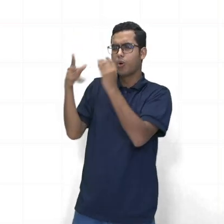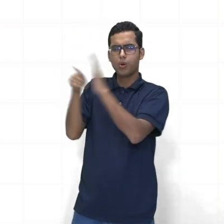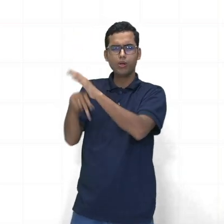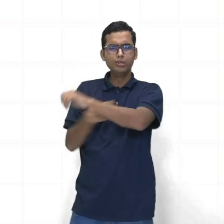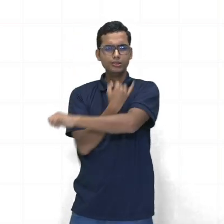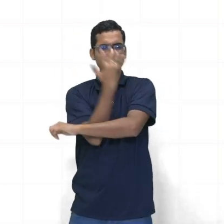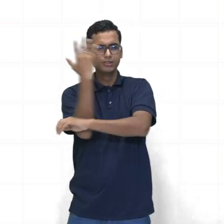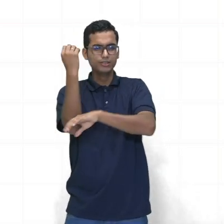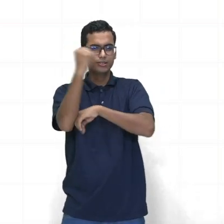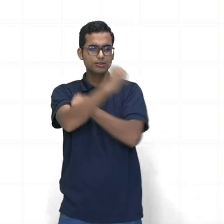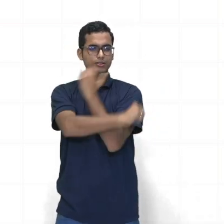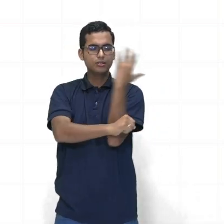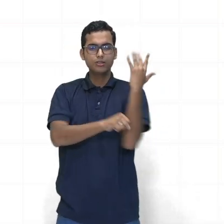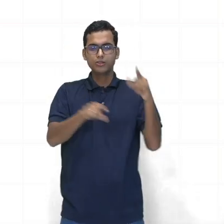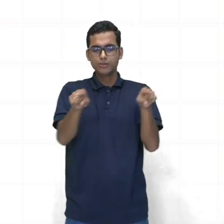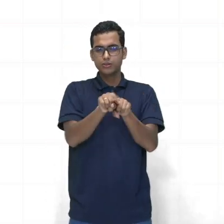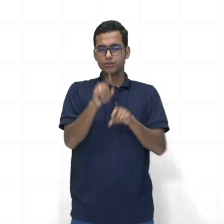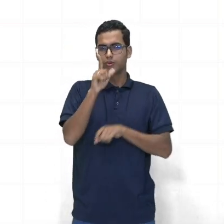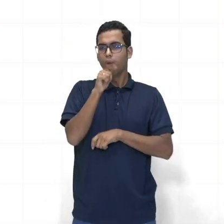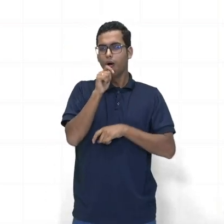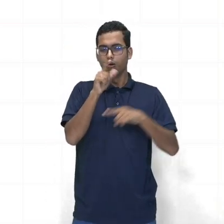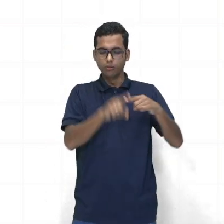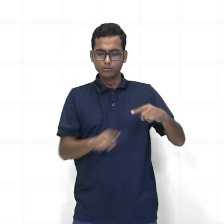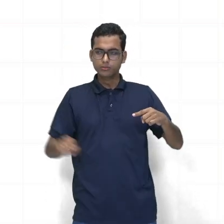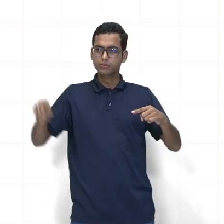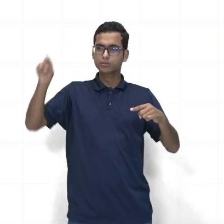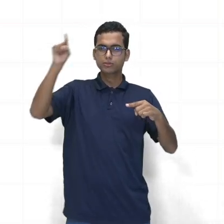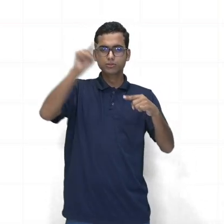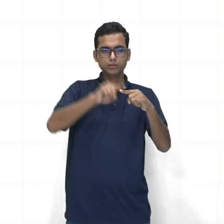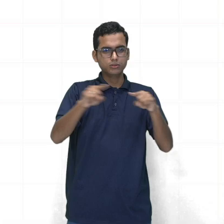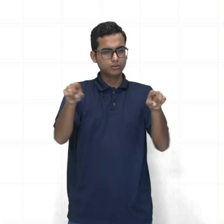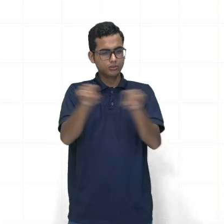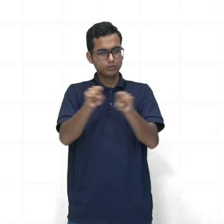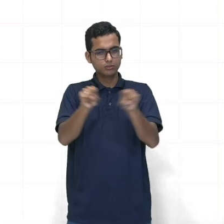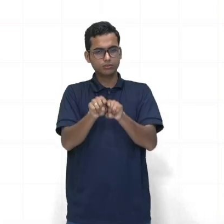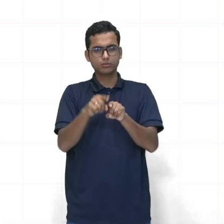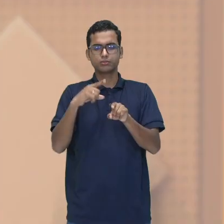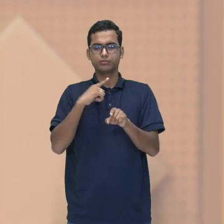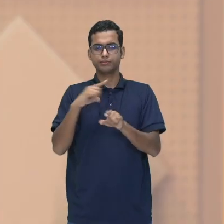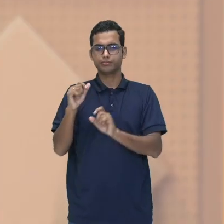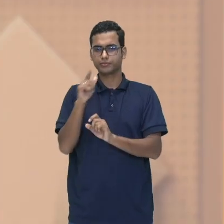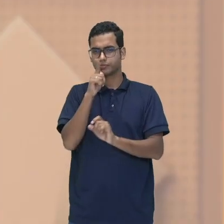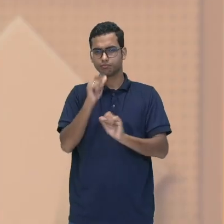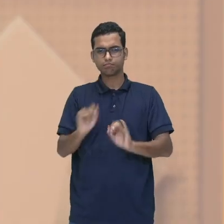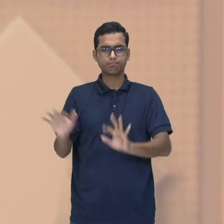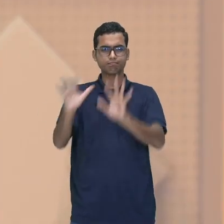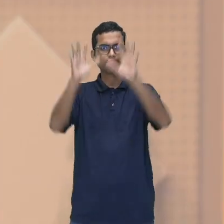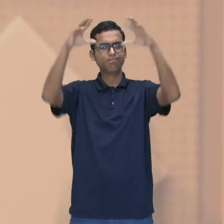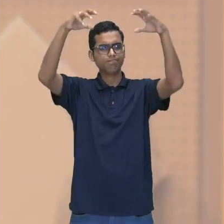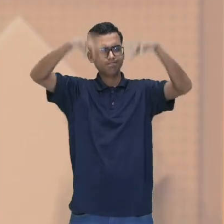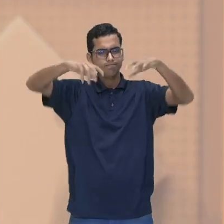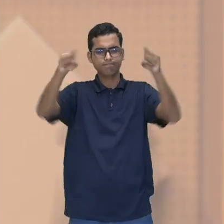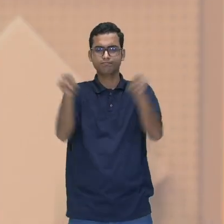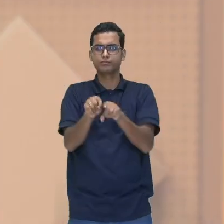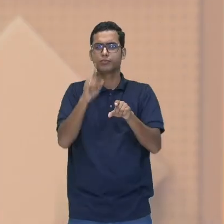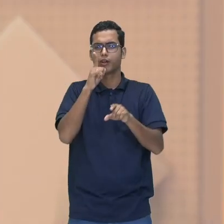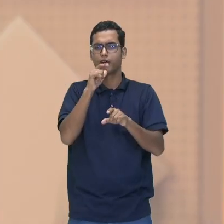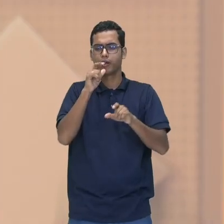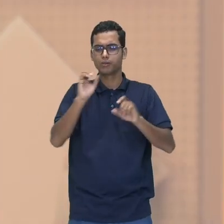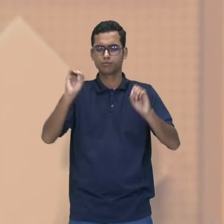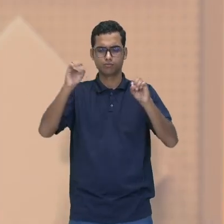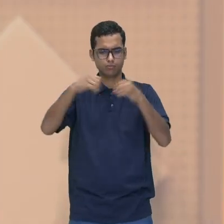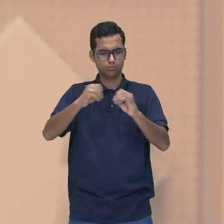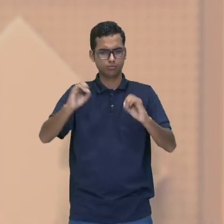observar o ciclo da água, observar a questão da maré, se está muito alta ou muito baixa, e verificar